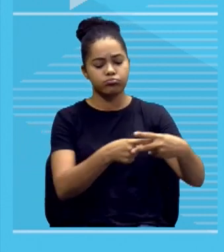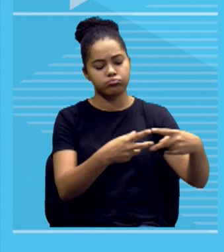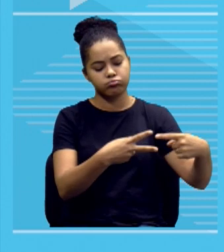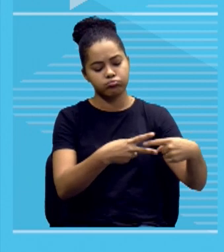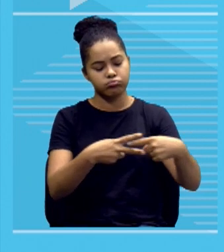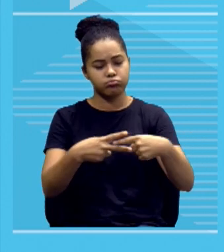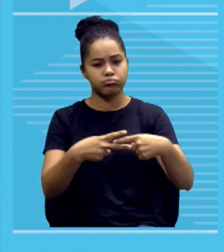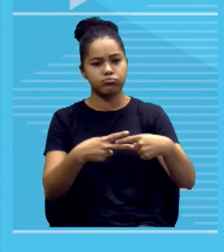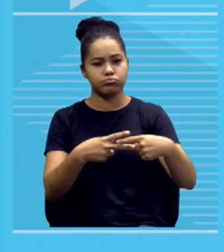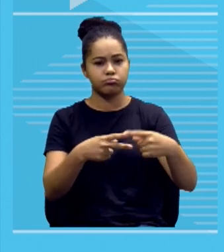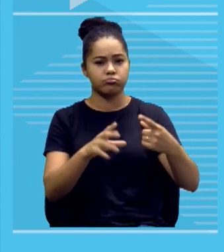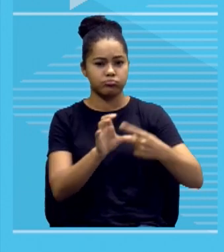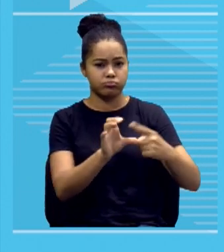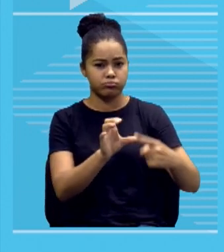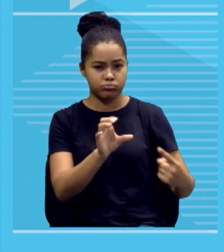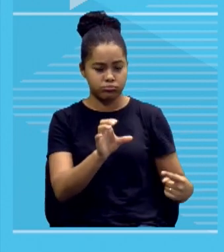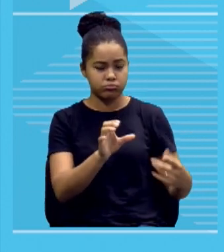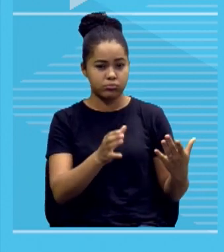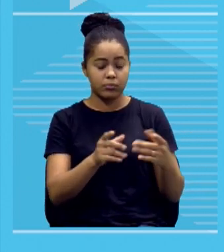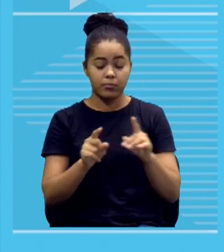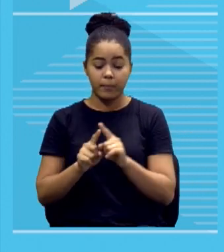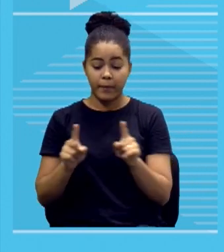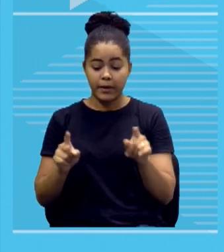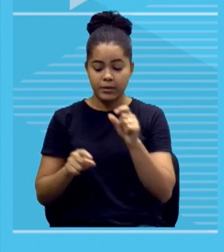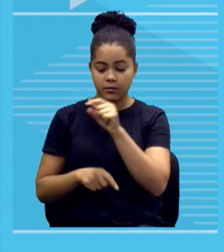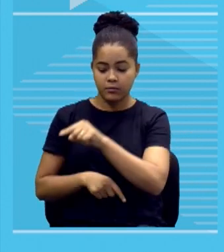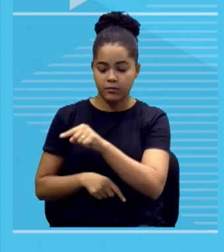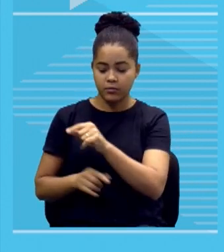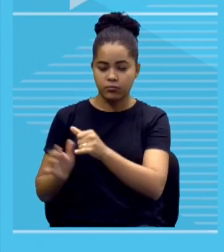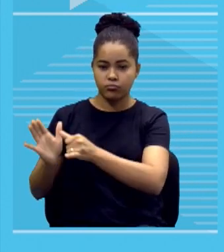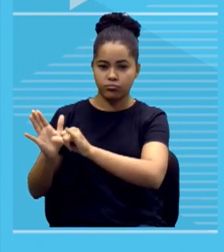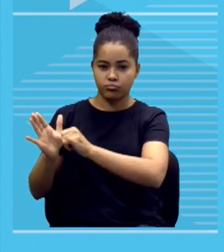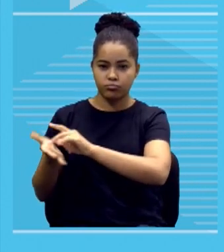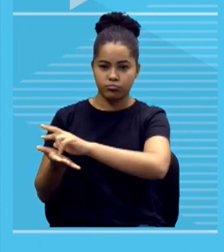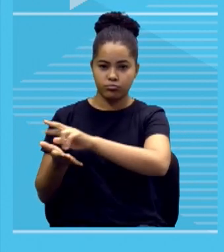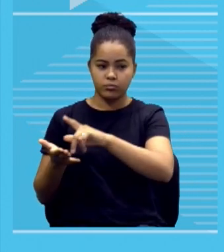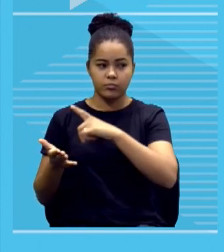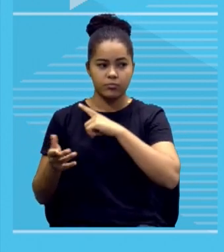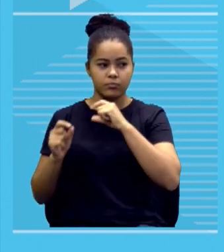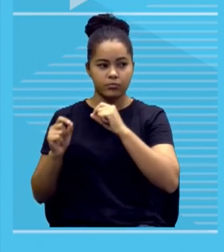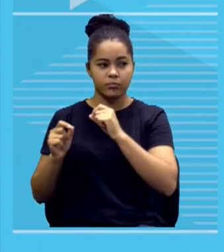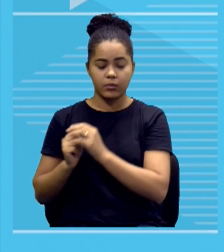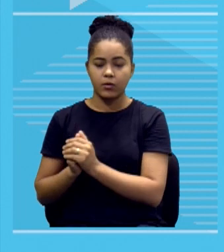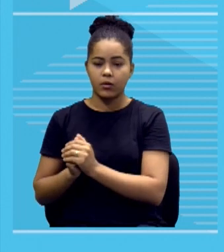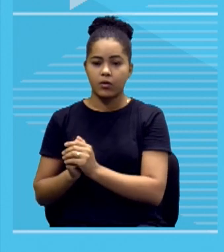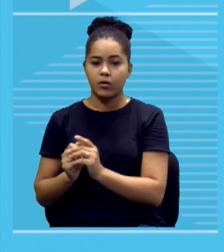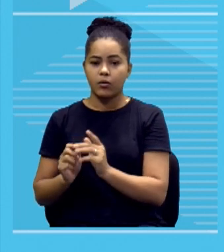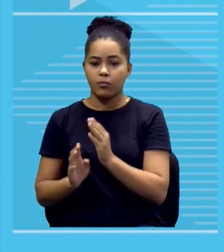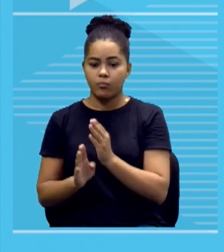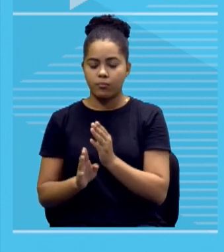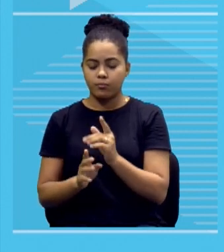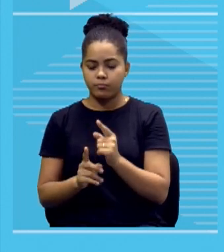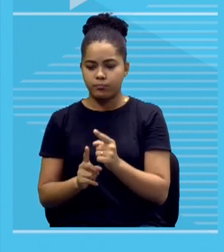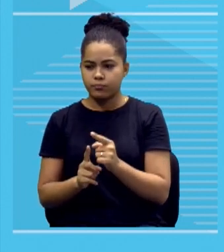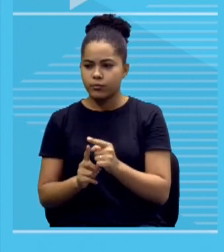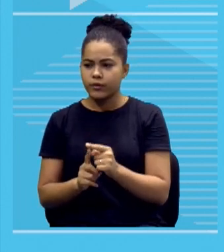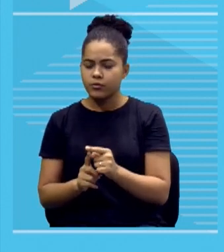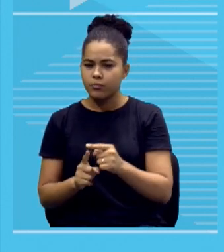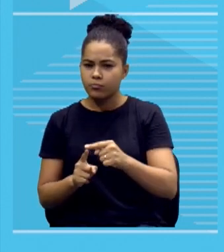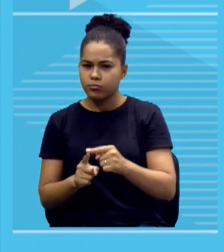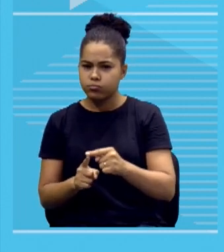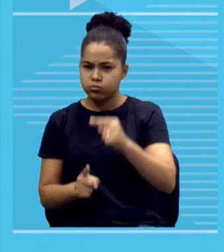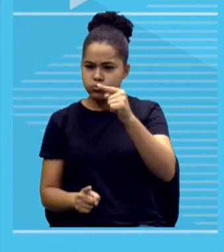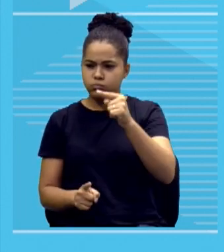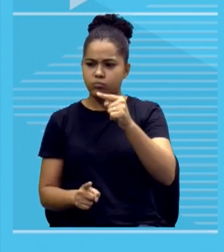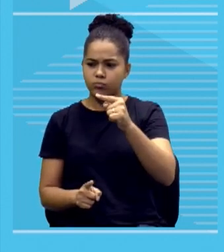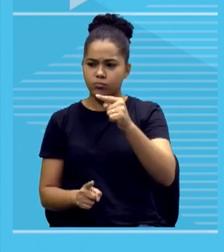gerador, como é que acontecia? No gerador, você teria uma placa menor, maior, resistência do